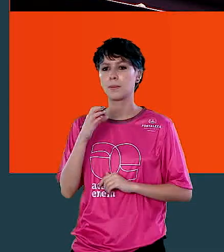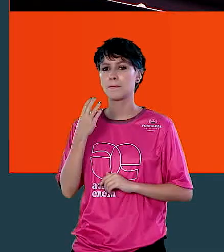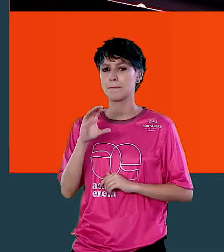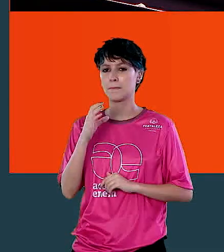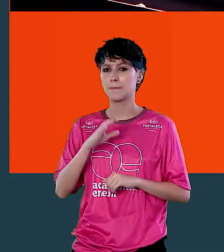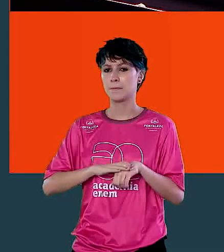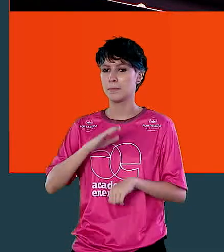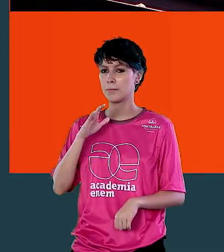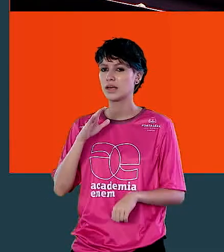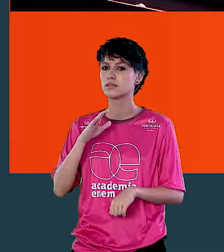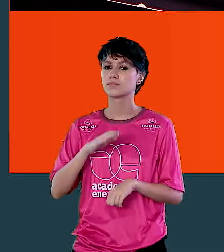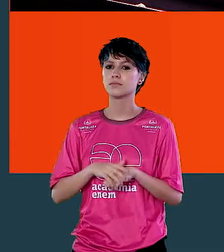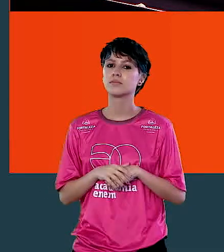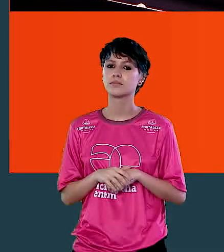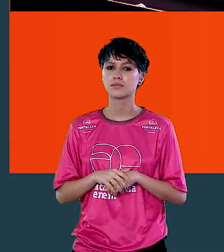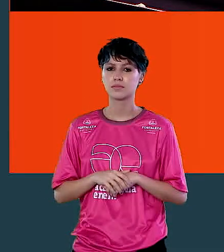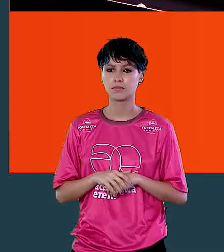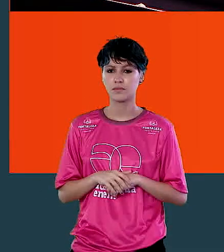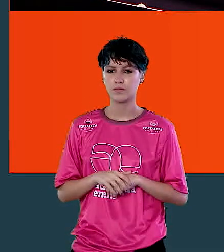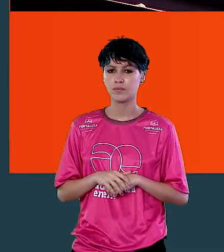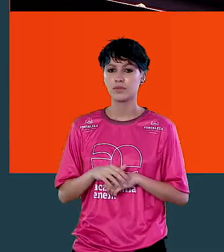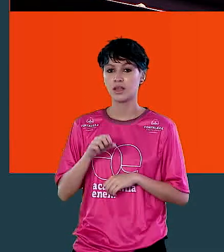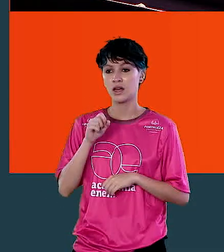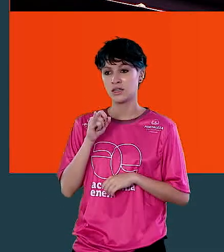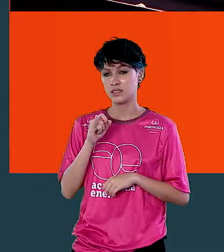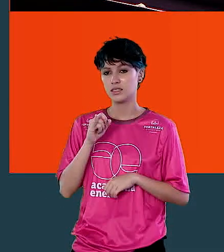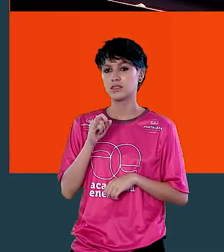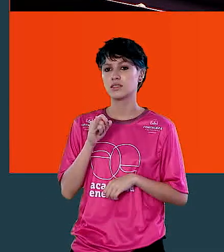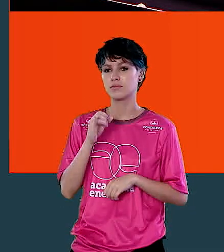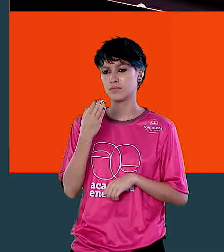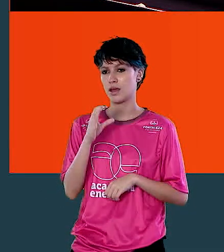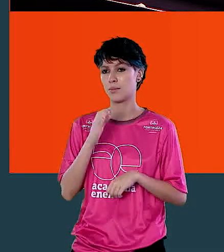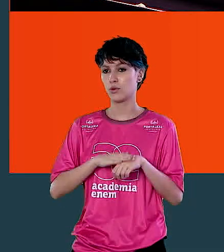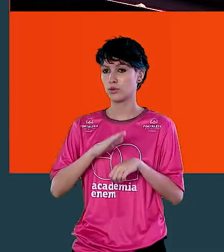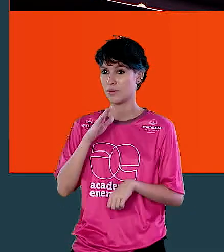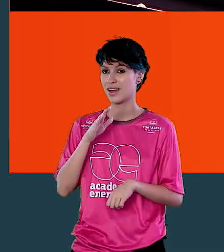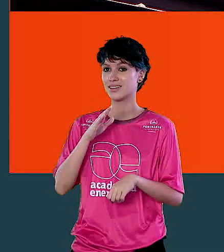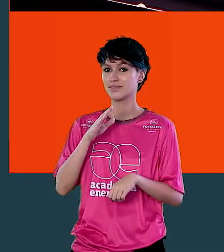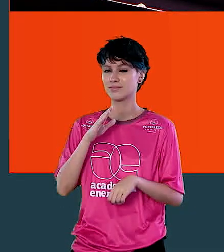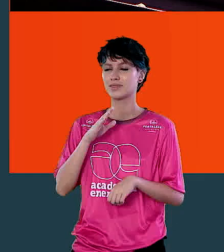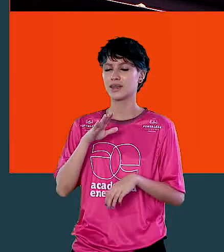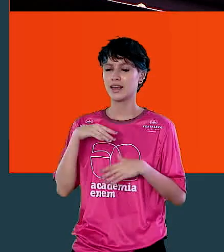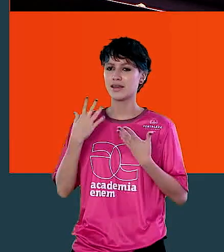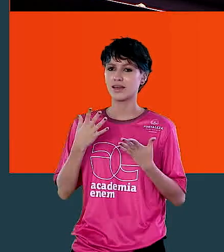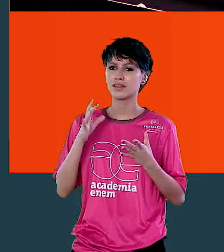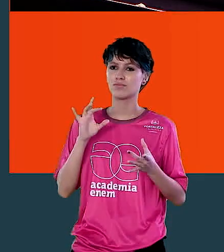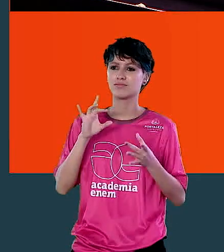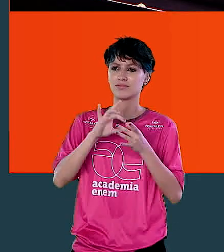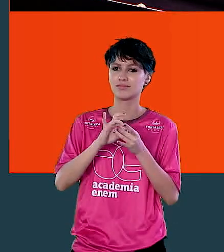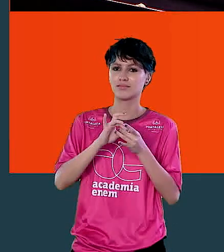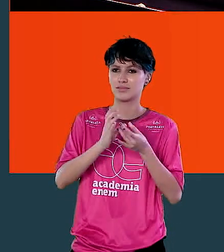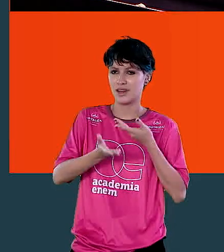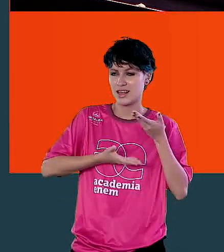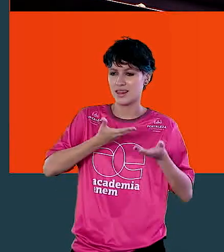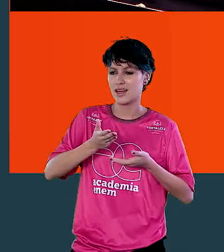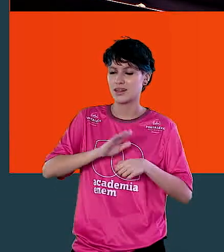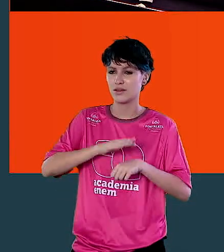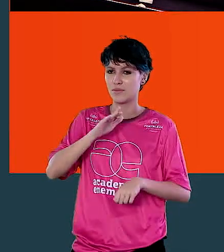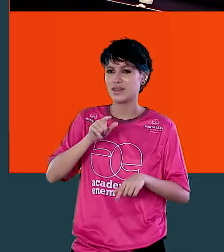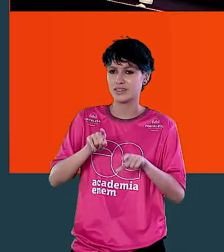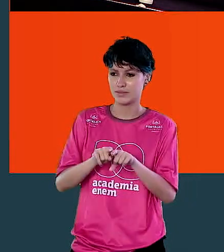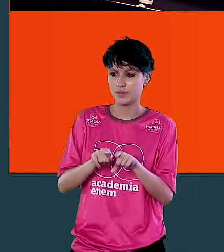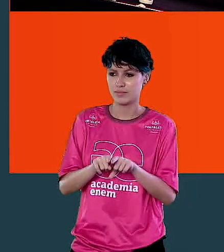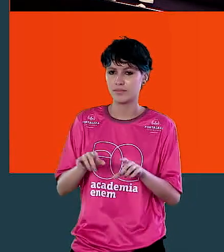tenho mais carbonos, eu tenho mais interação. As forças são mais intensas. Detalhe que eu não quero que vocês